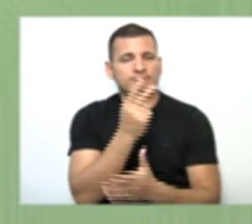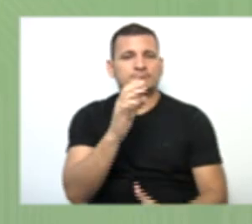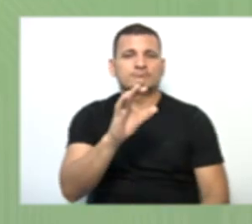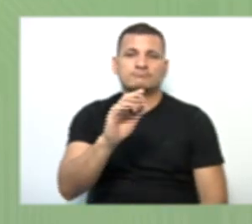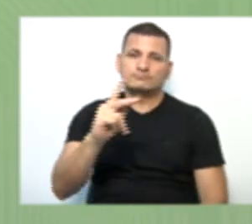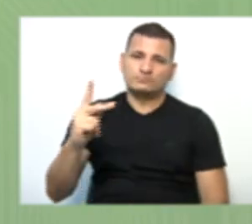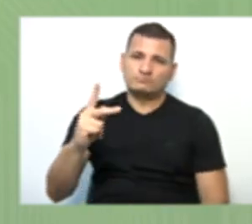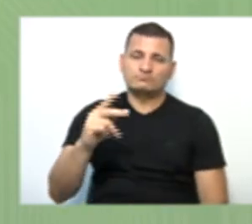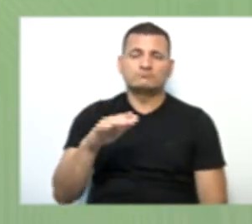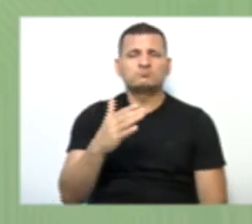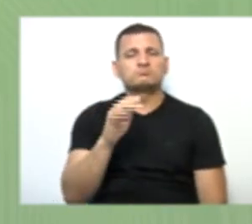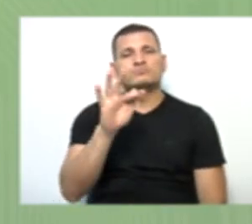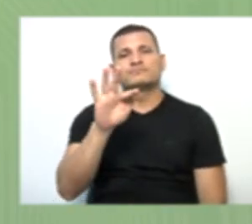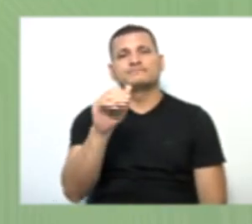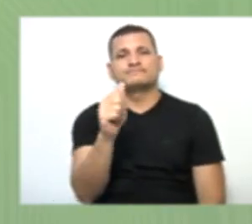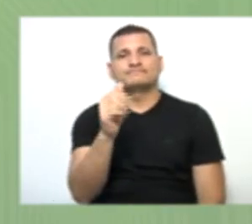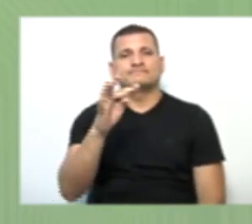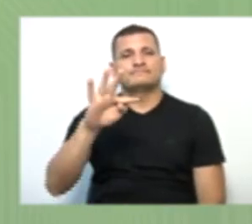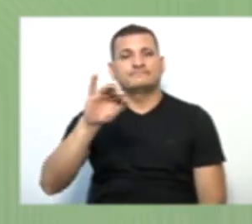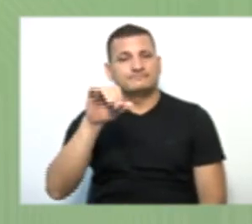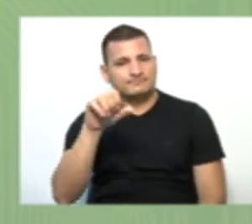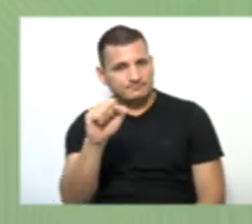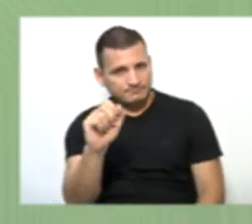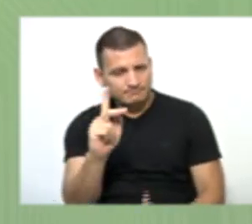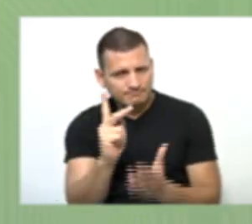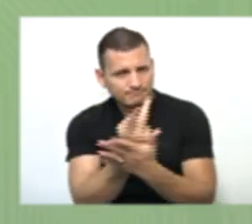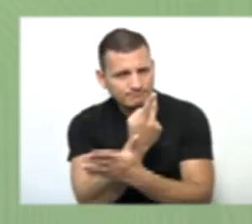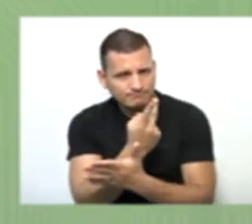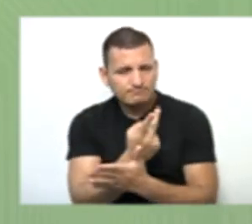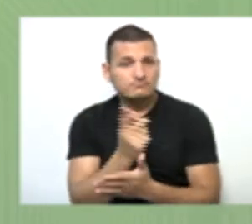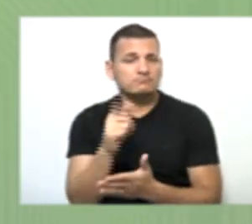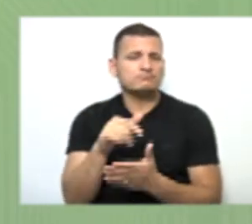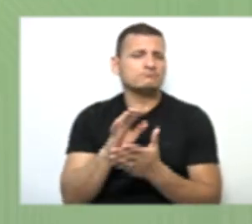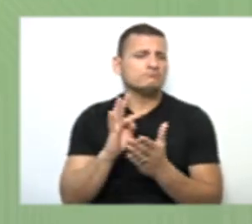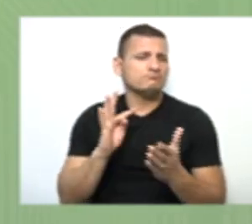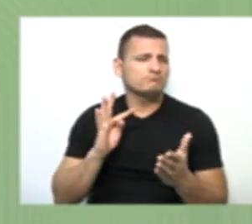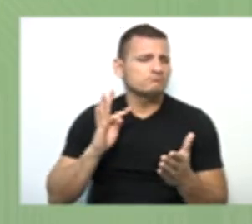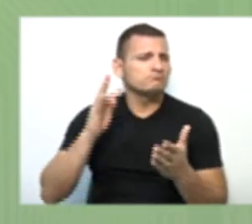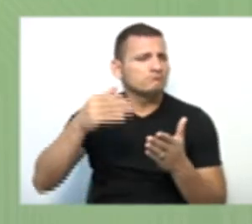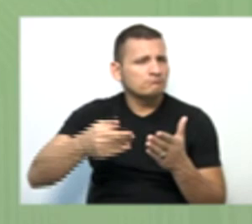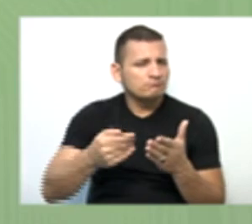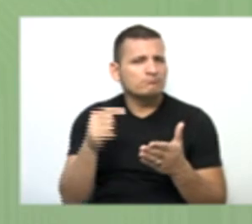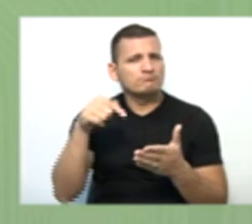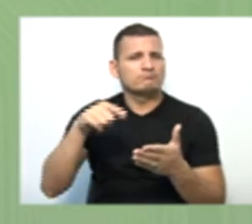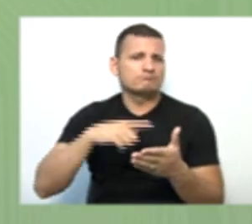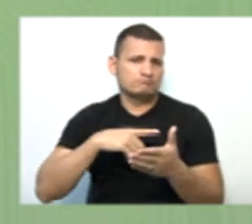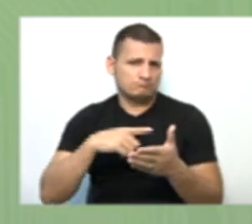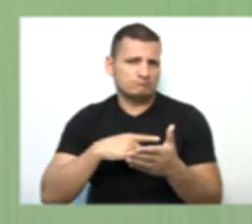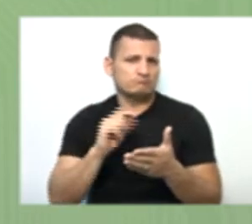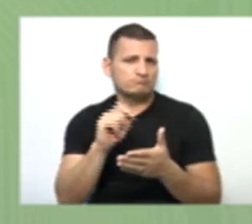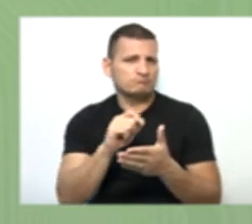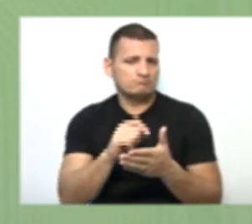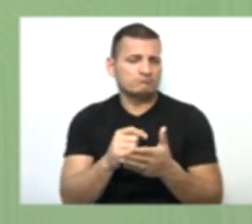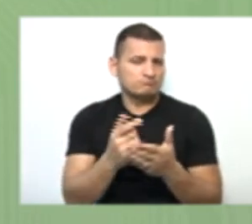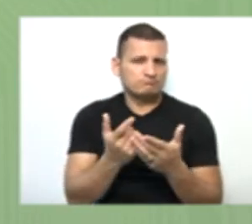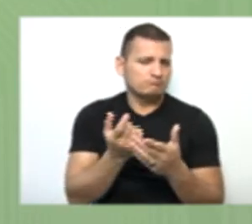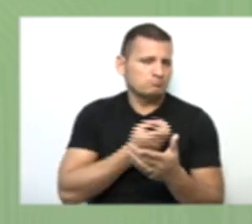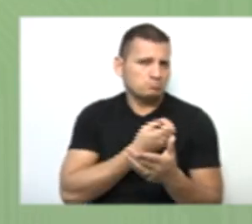que são fatos? São todas aquelas ocorrências que promovem alteração no patrimônio.